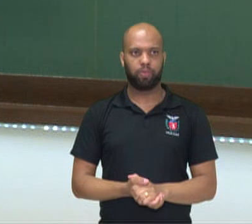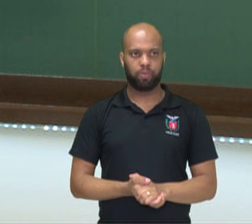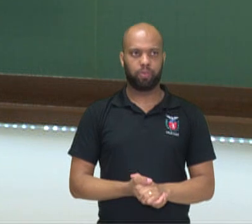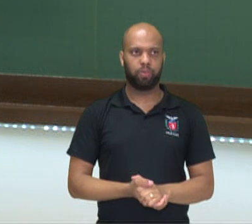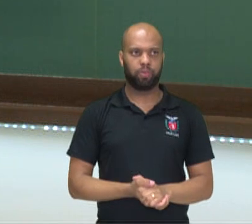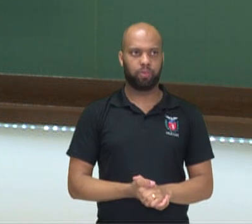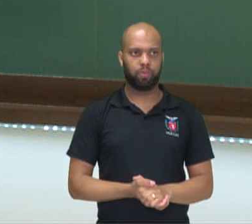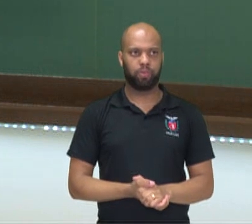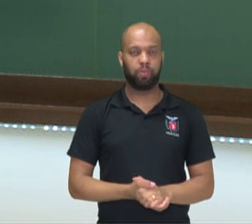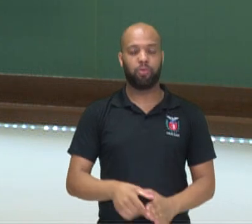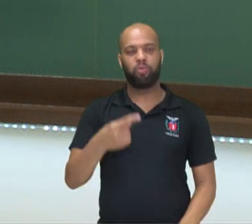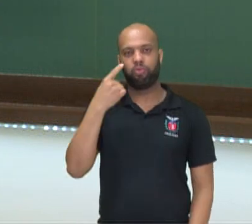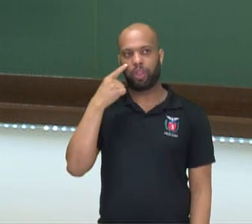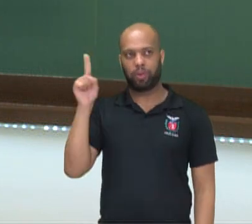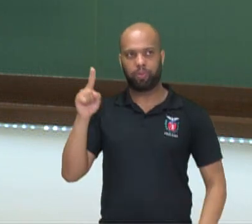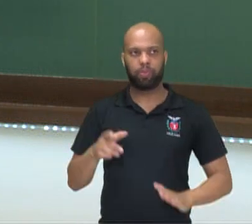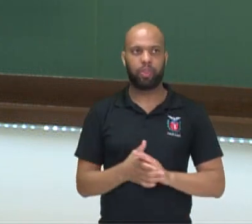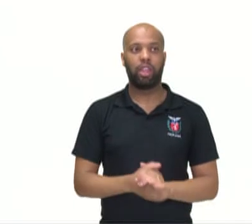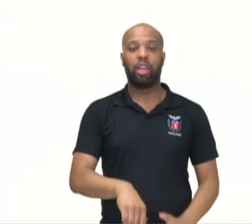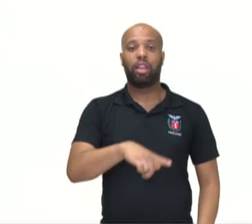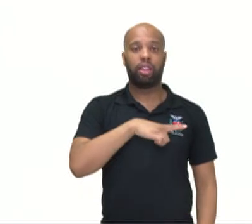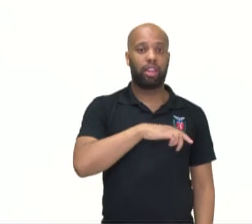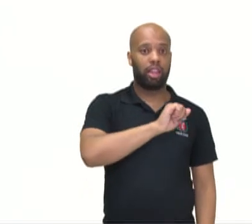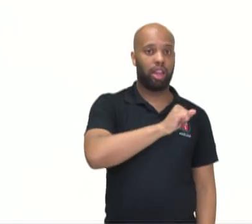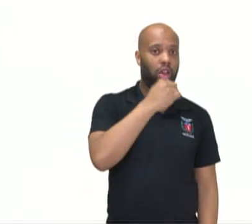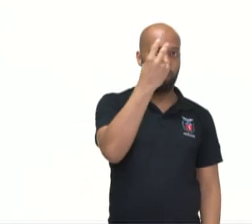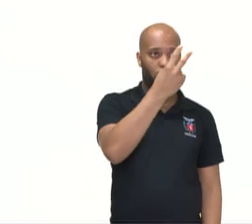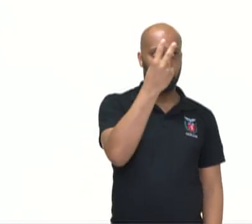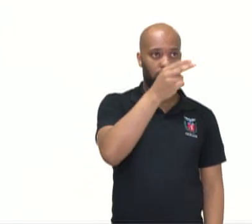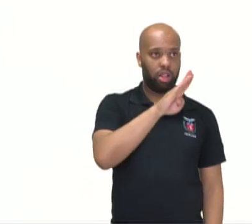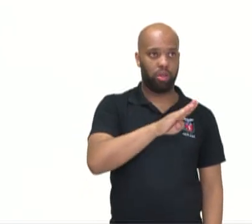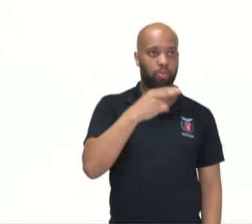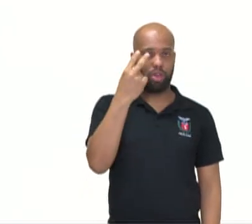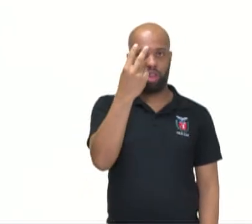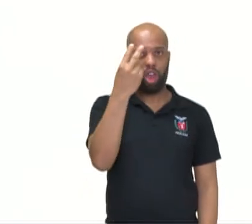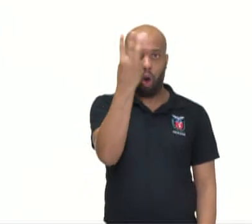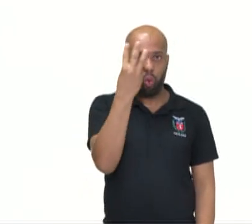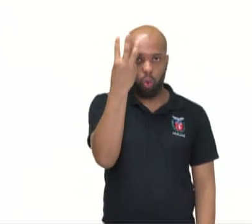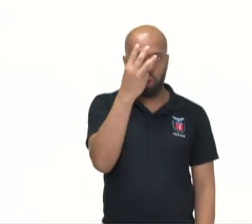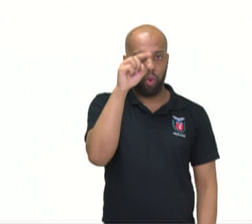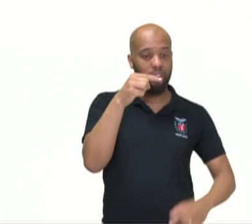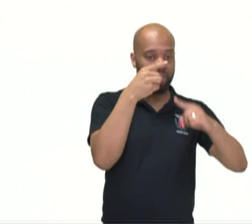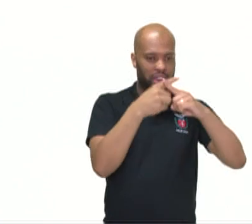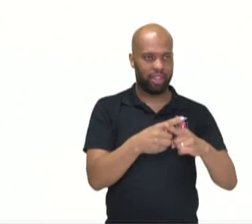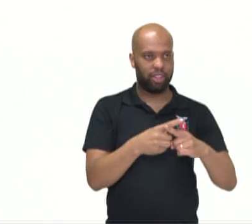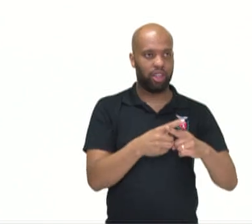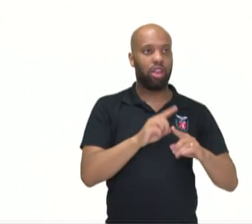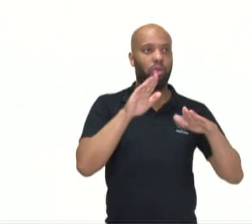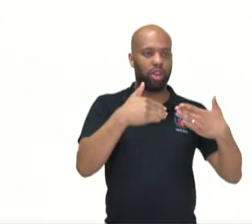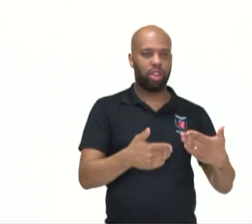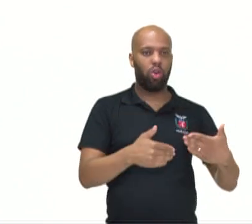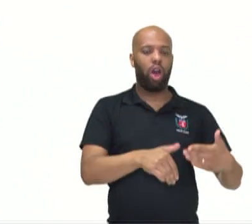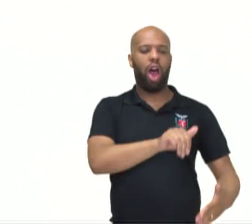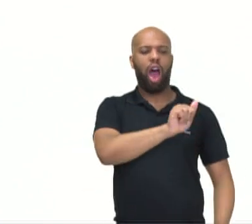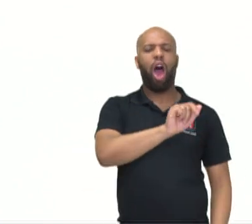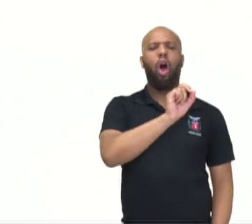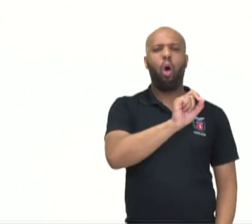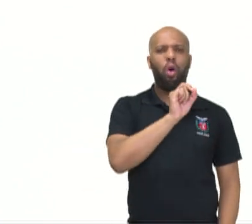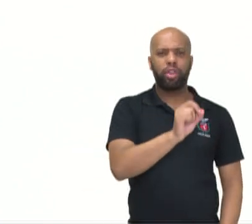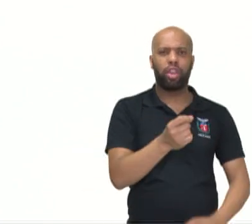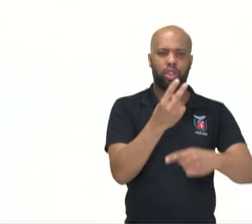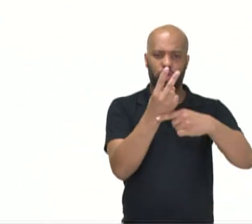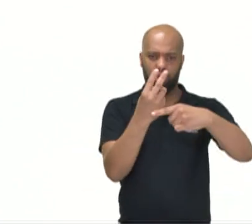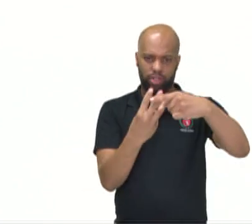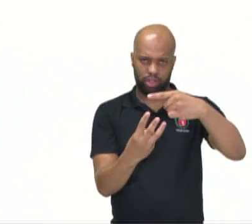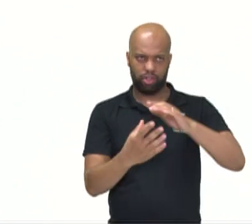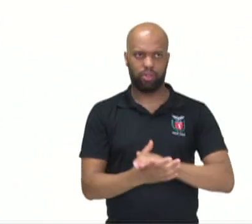Olha lá. A ao quadrado, B ao cubo. É uma multiplicação, tá? O meu A vale 2 terços e o meu B vale menos